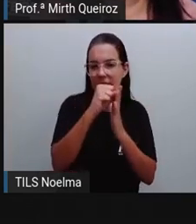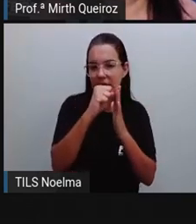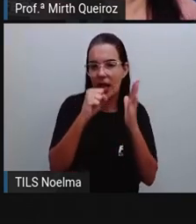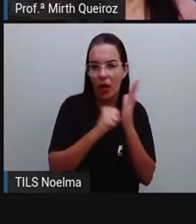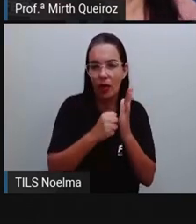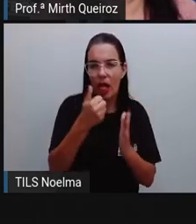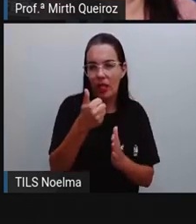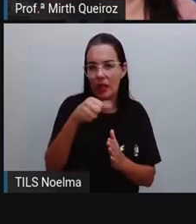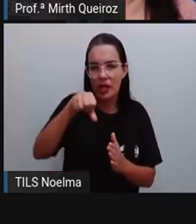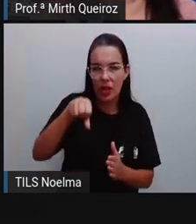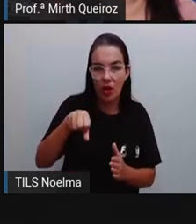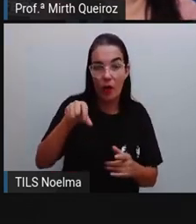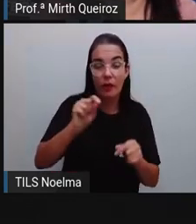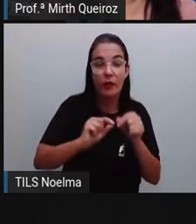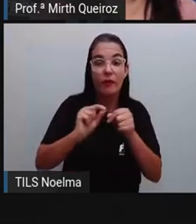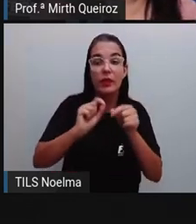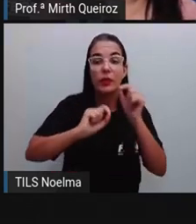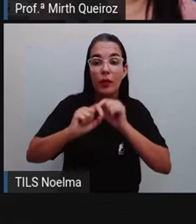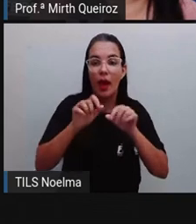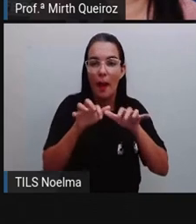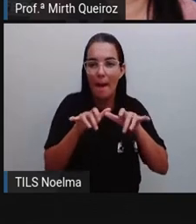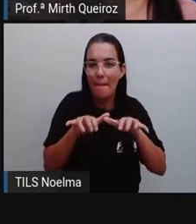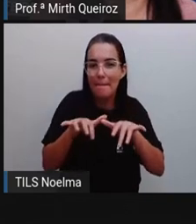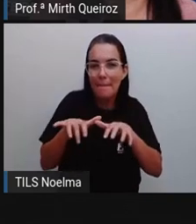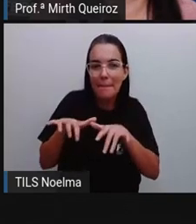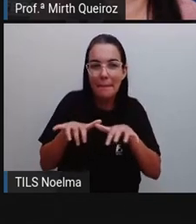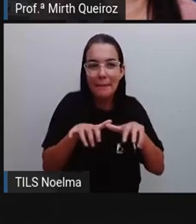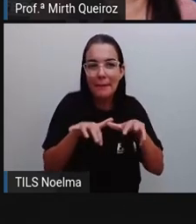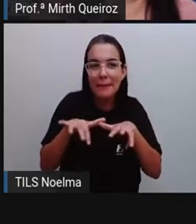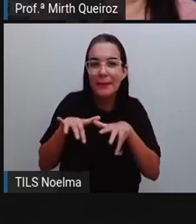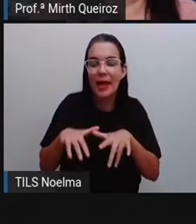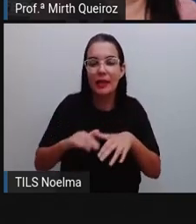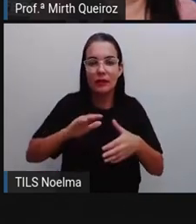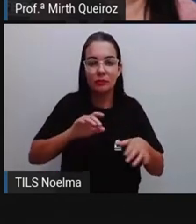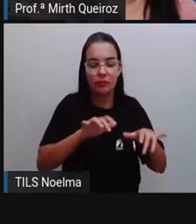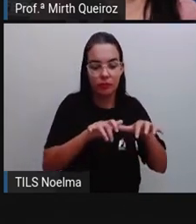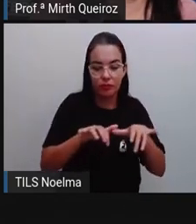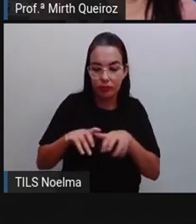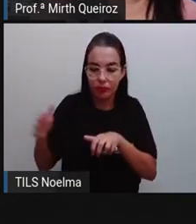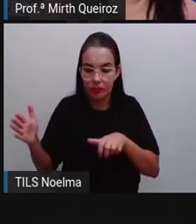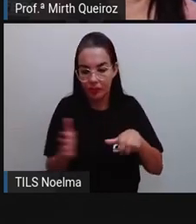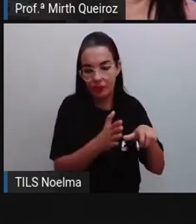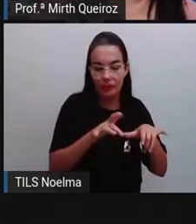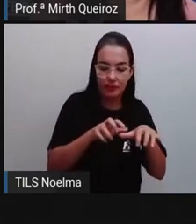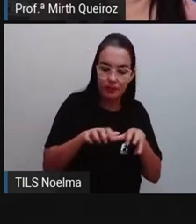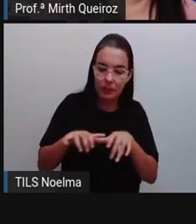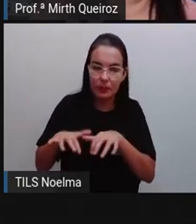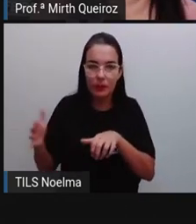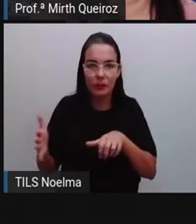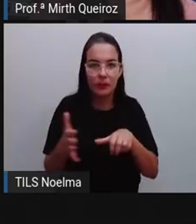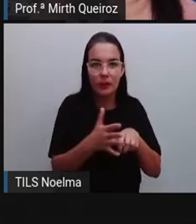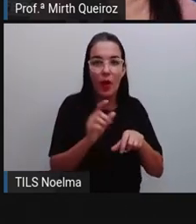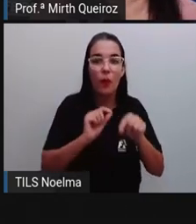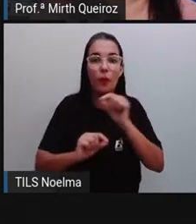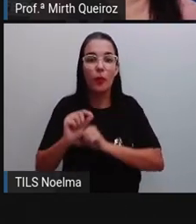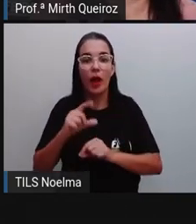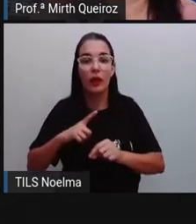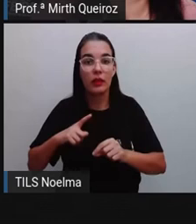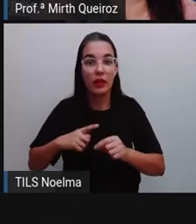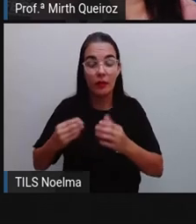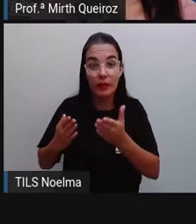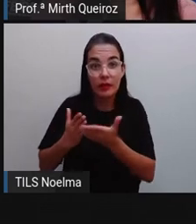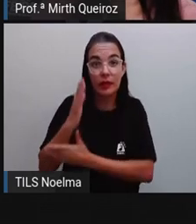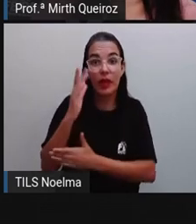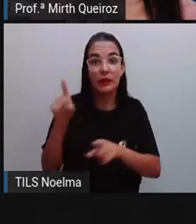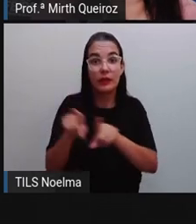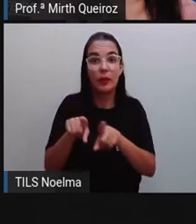de escrever, que deram, assim, um grande impulso às comunicações da época e também a entrada das mulheres no